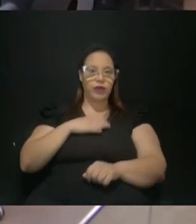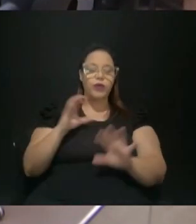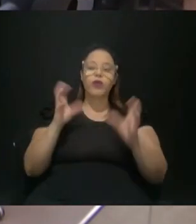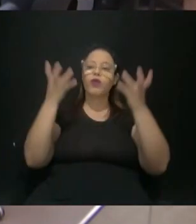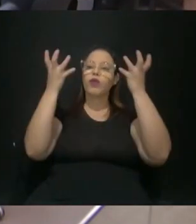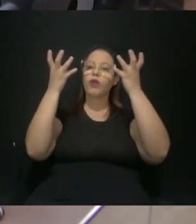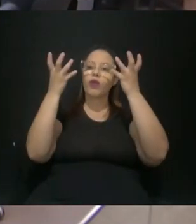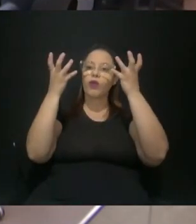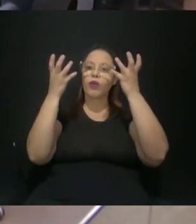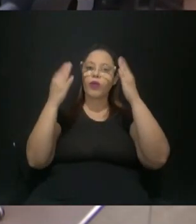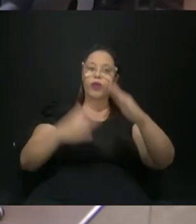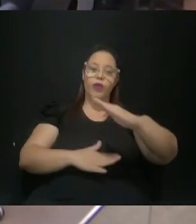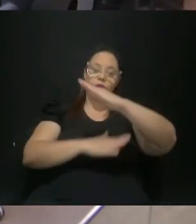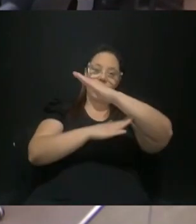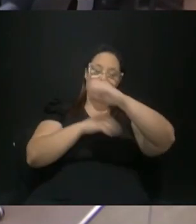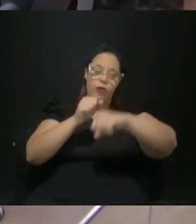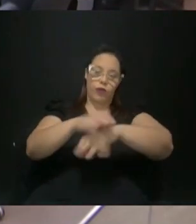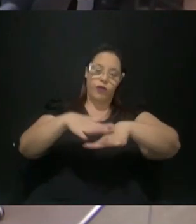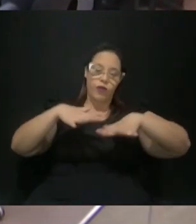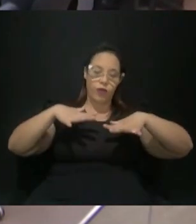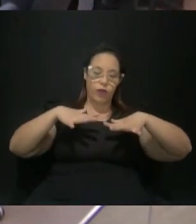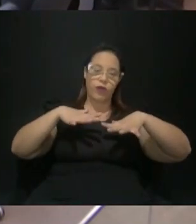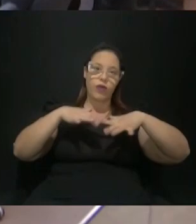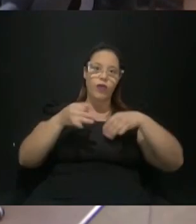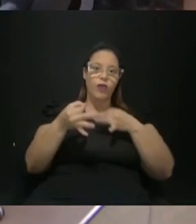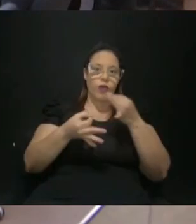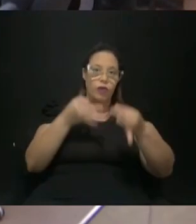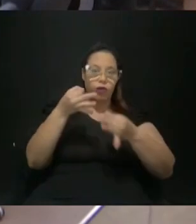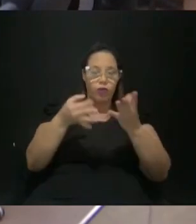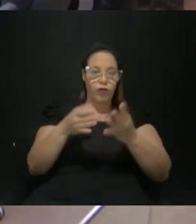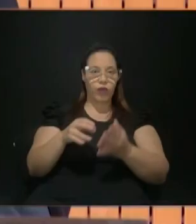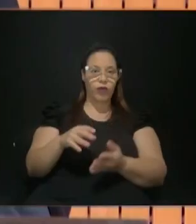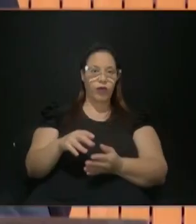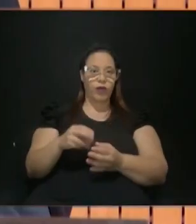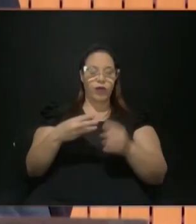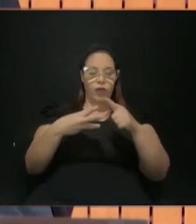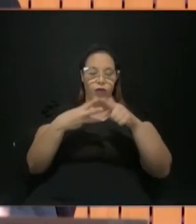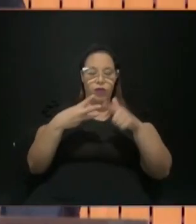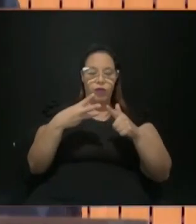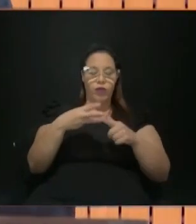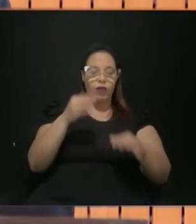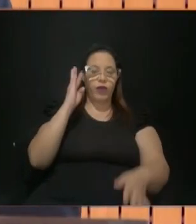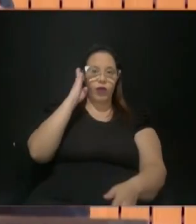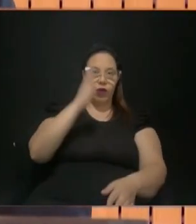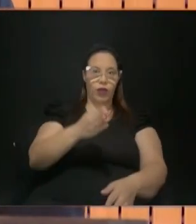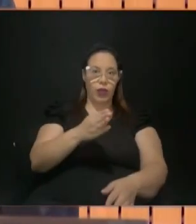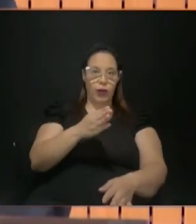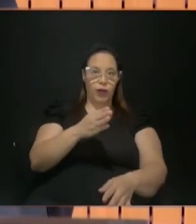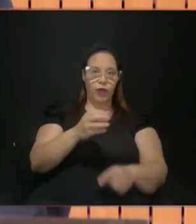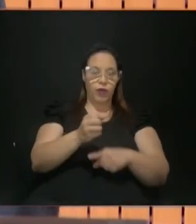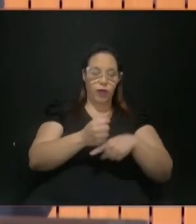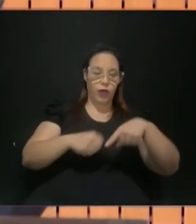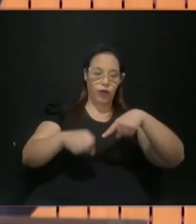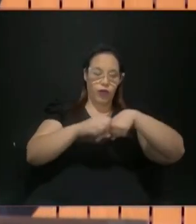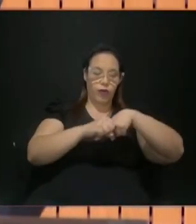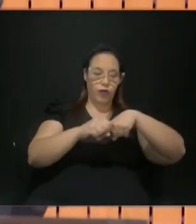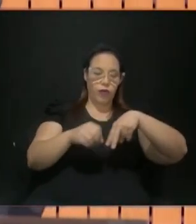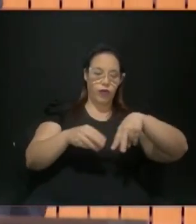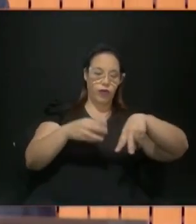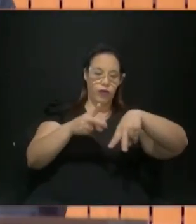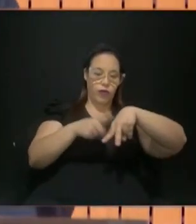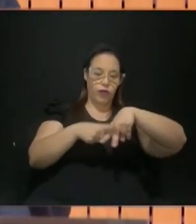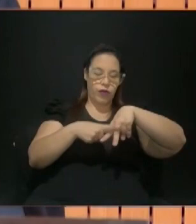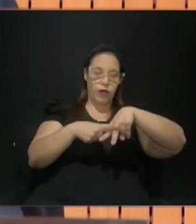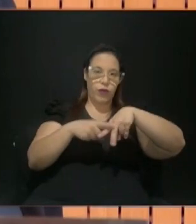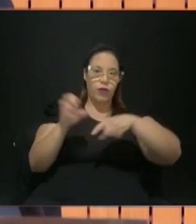no plenário da Câmara, contou com a presença das 3 principais potências maçônicas estaduais: o Grande